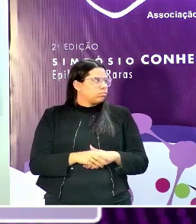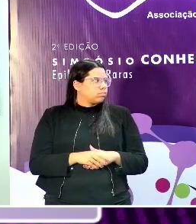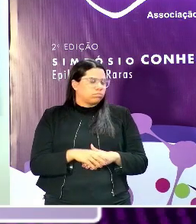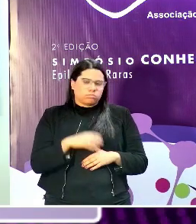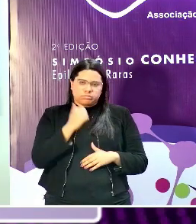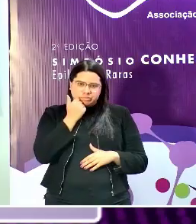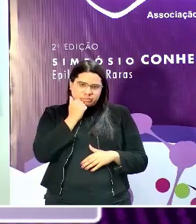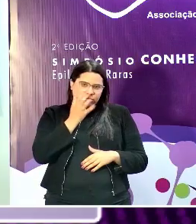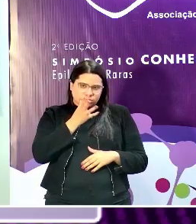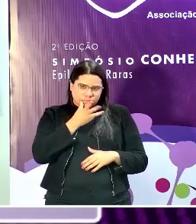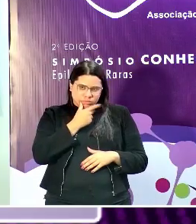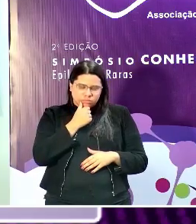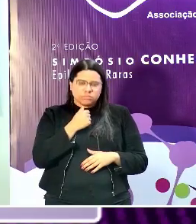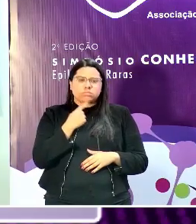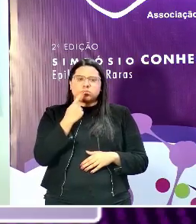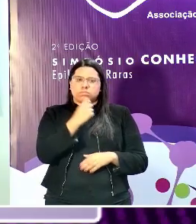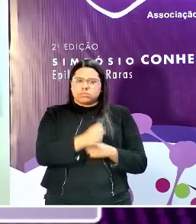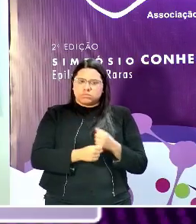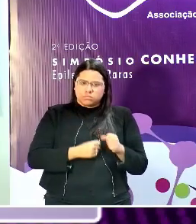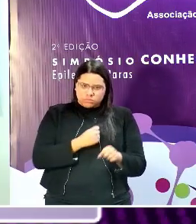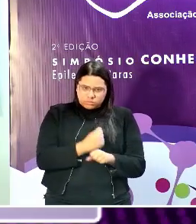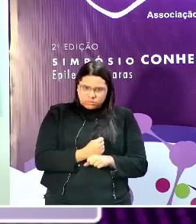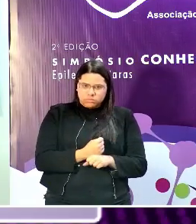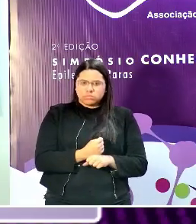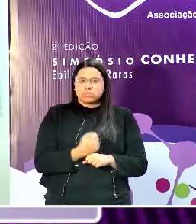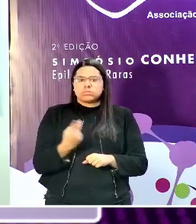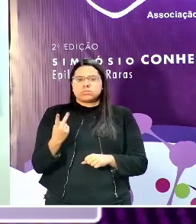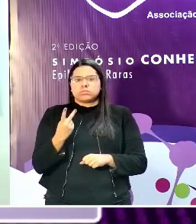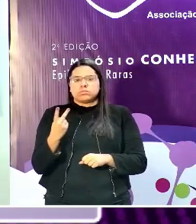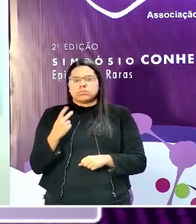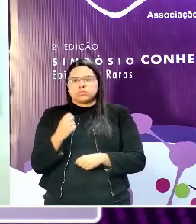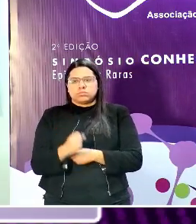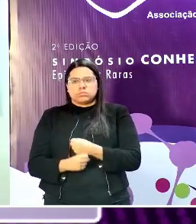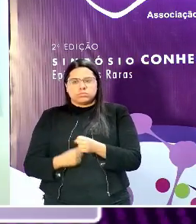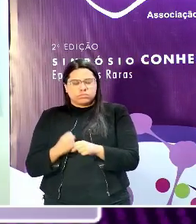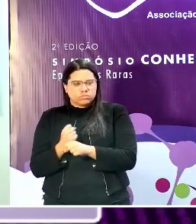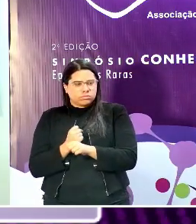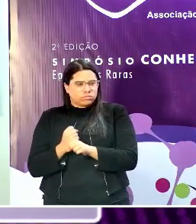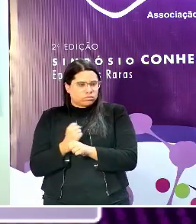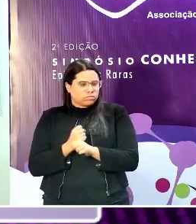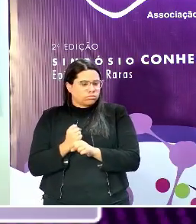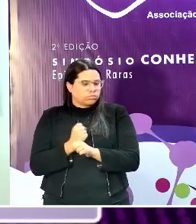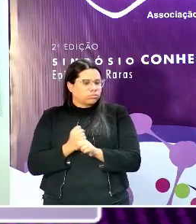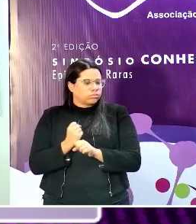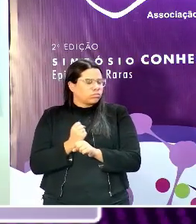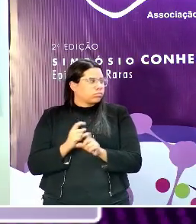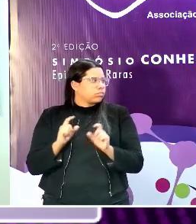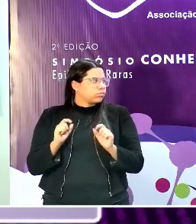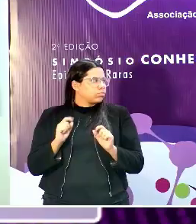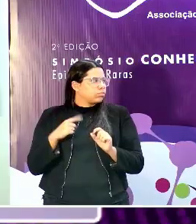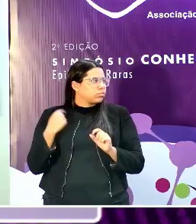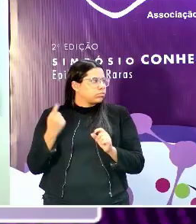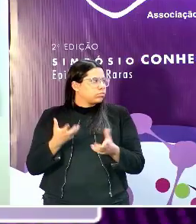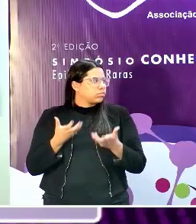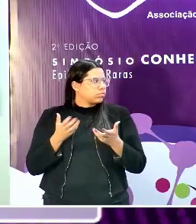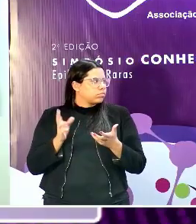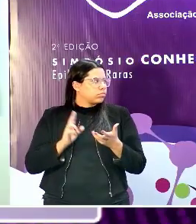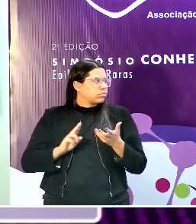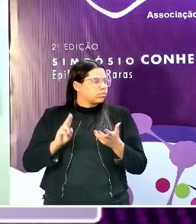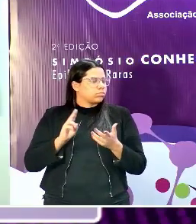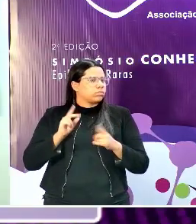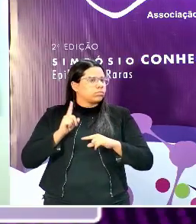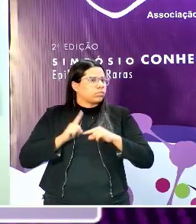né? Aí foi-se um ano. A segunda, a gente quis usar alguns produtos,